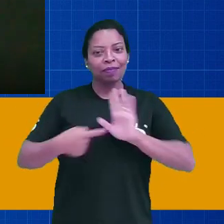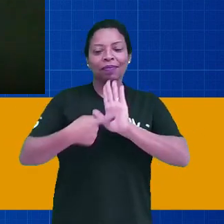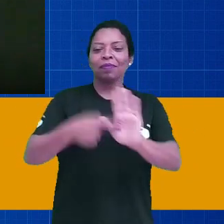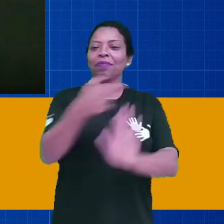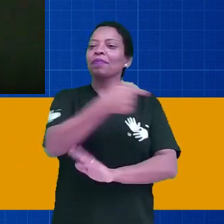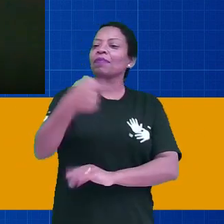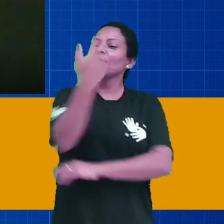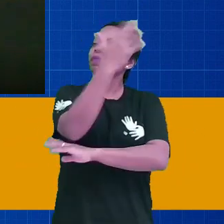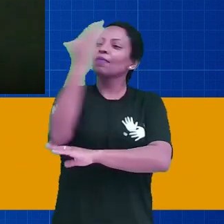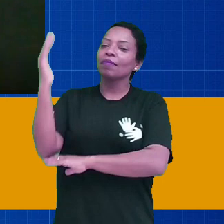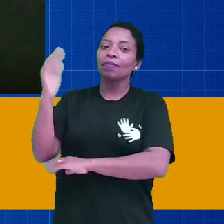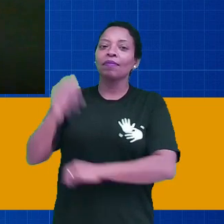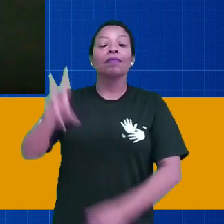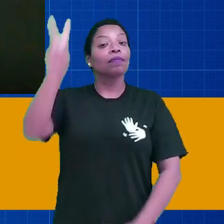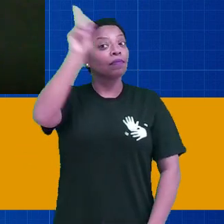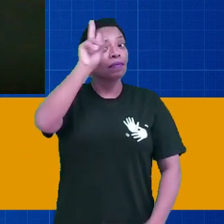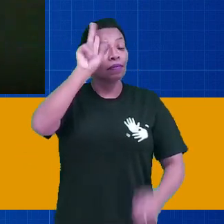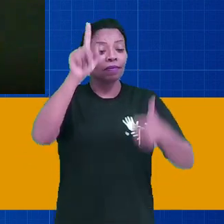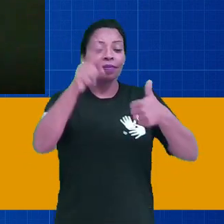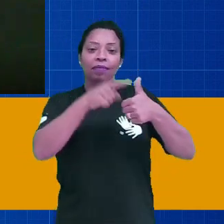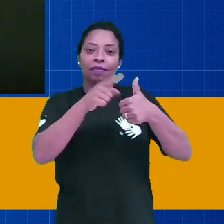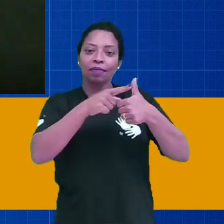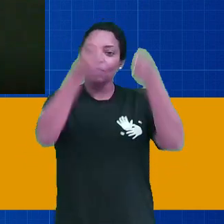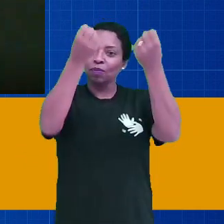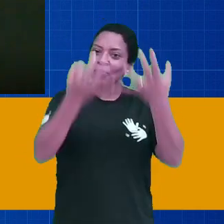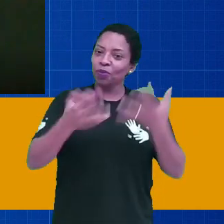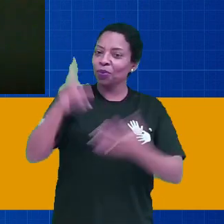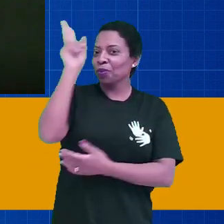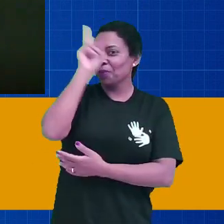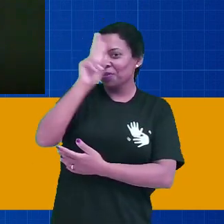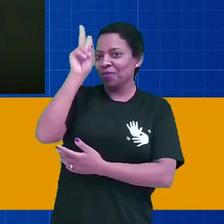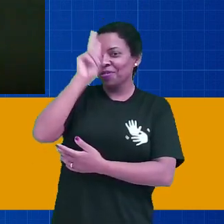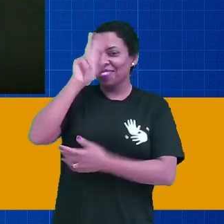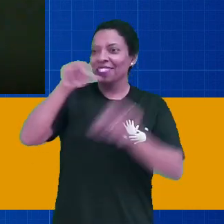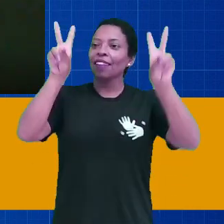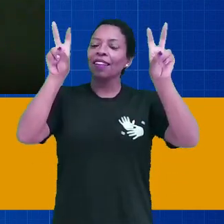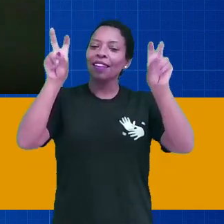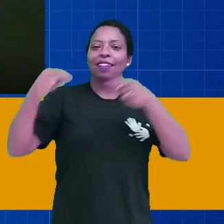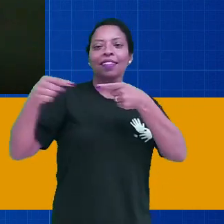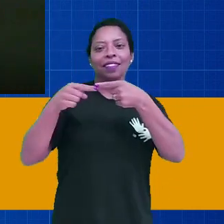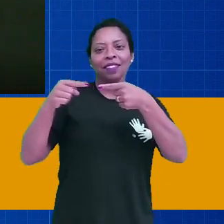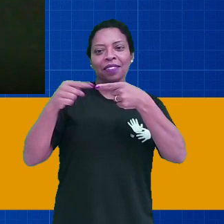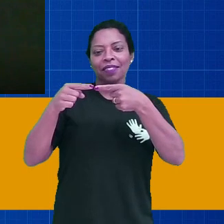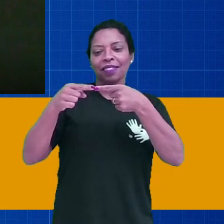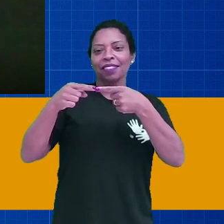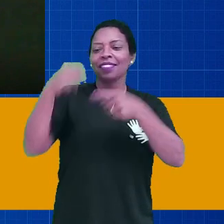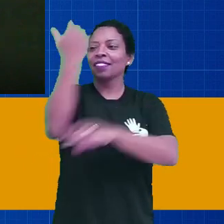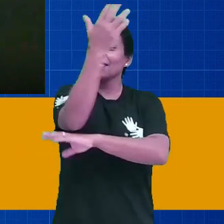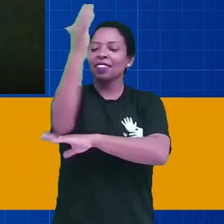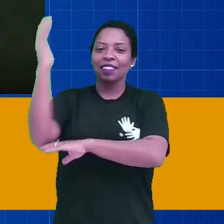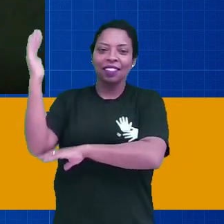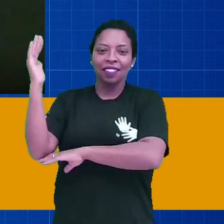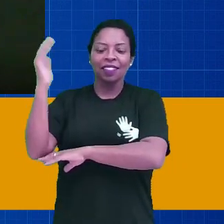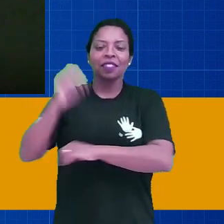Meio Ambiente. Na segunda-feira, trabalhamos com contação de histórias, com temas relacionados às questões